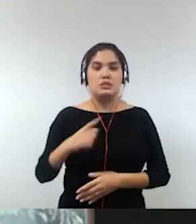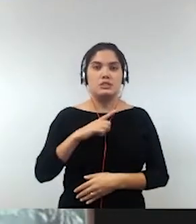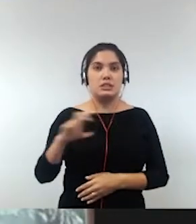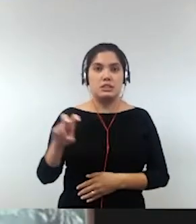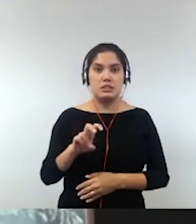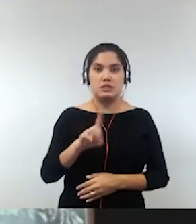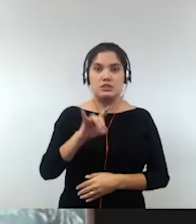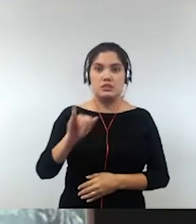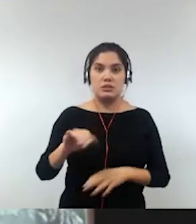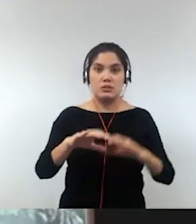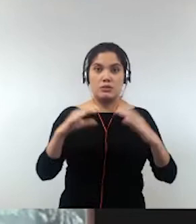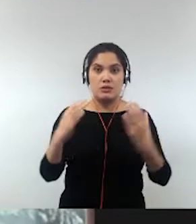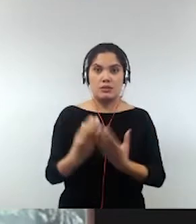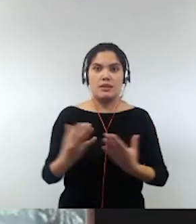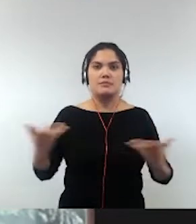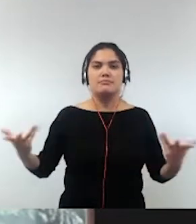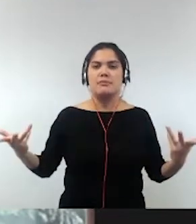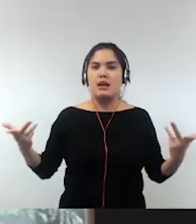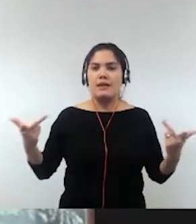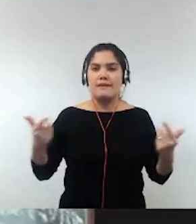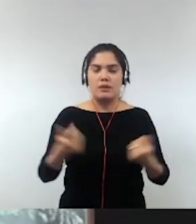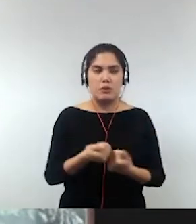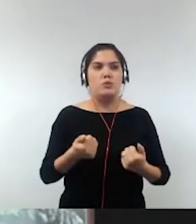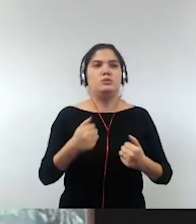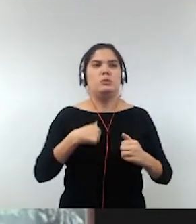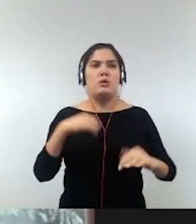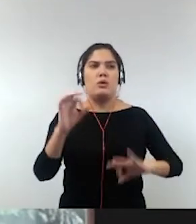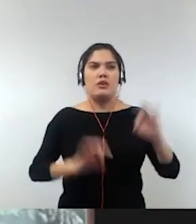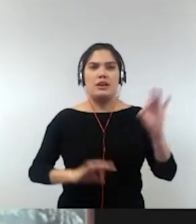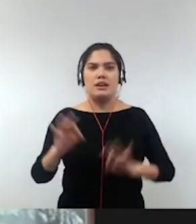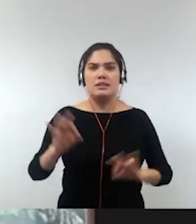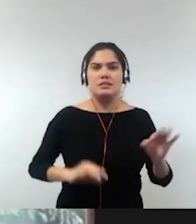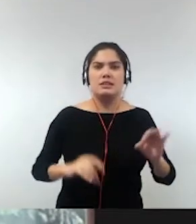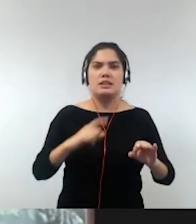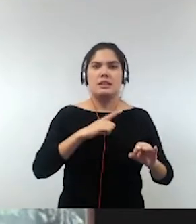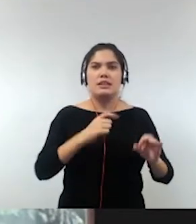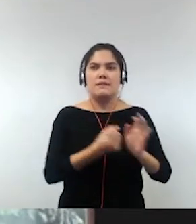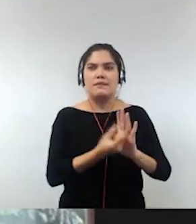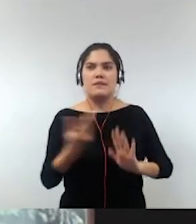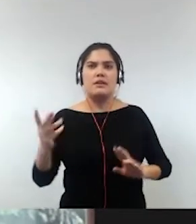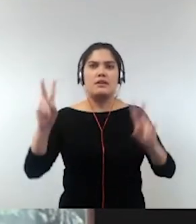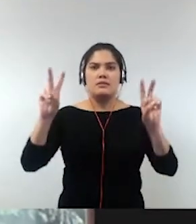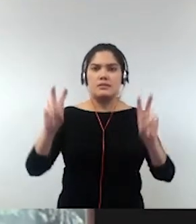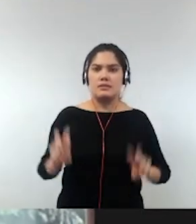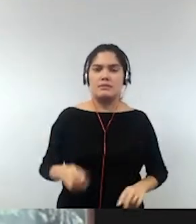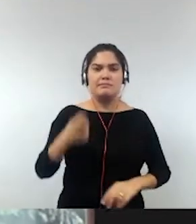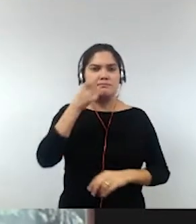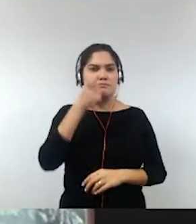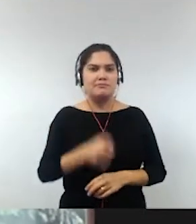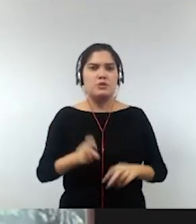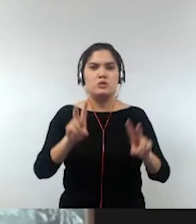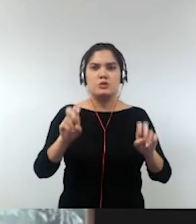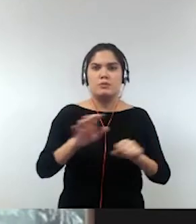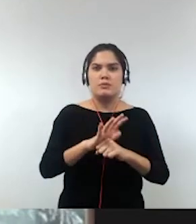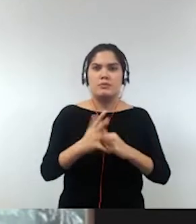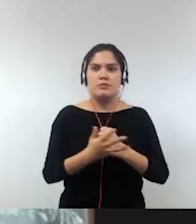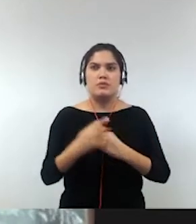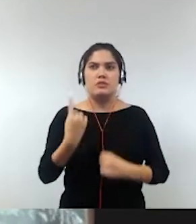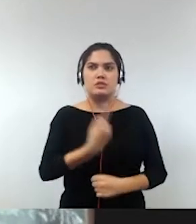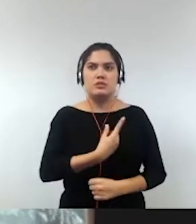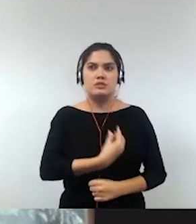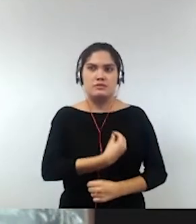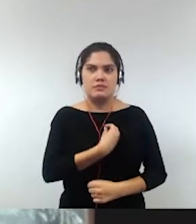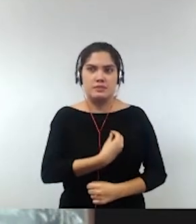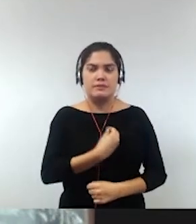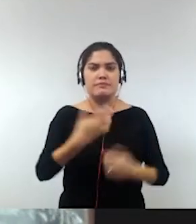dia do Congresso, um congresso maravilhoso, organizado com tantos temas interessantes relativos à pandemia que a gente vive, e